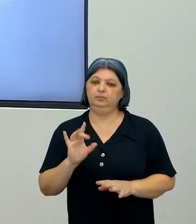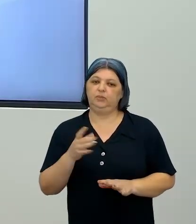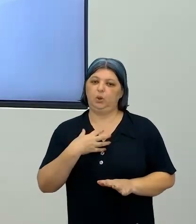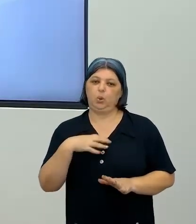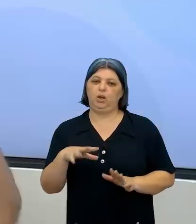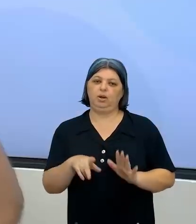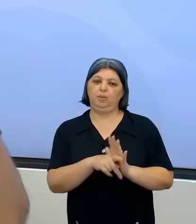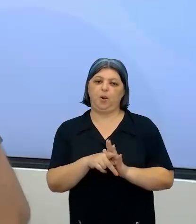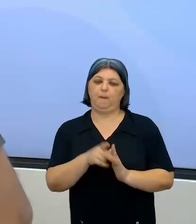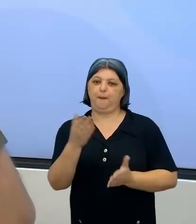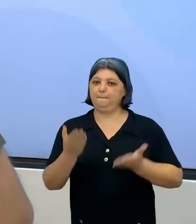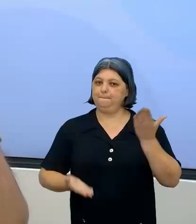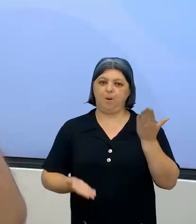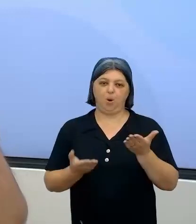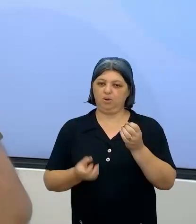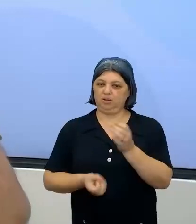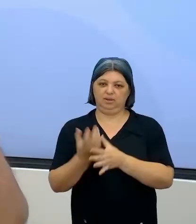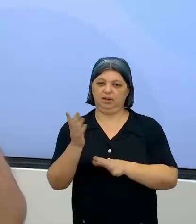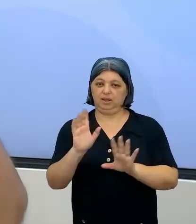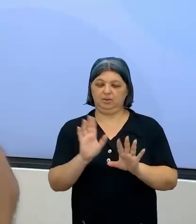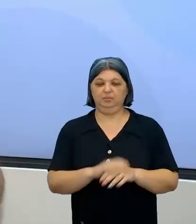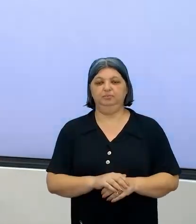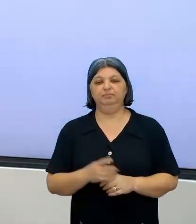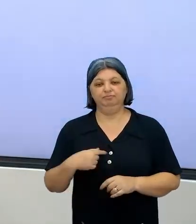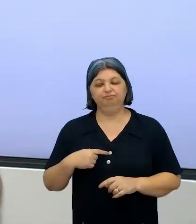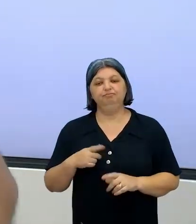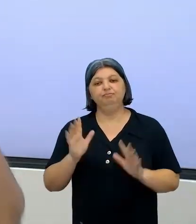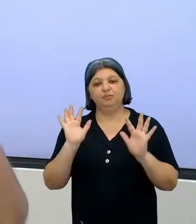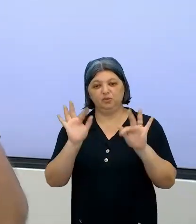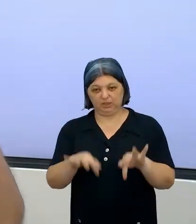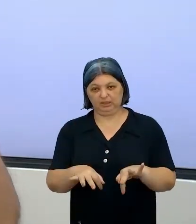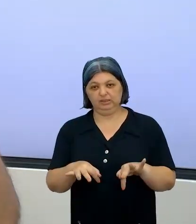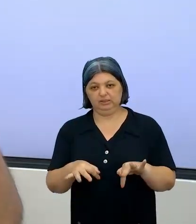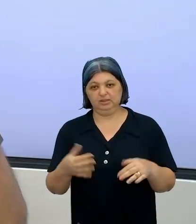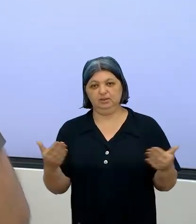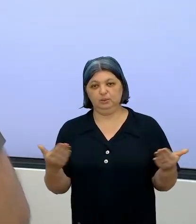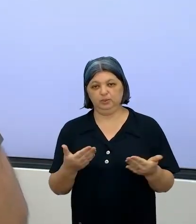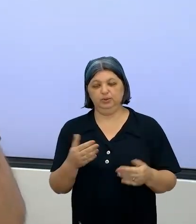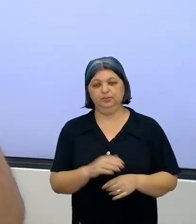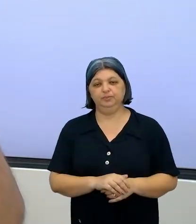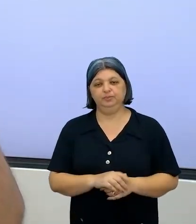não. Então, pessoal, eu vou ficando por aqui dessa vez